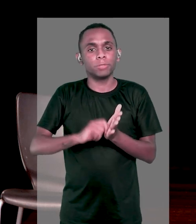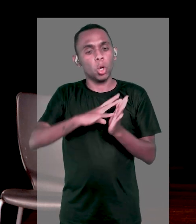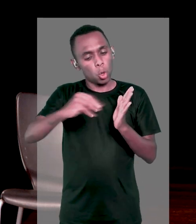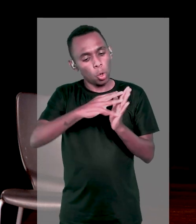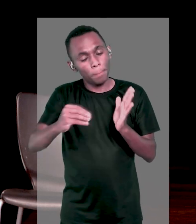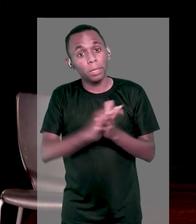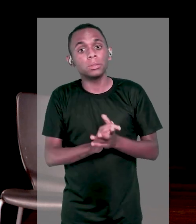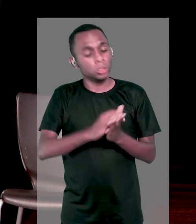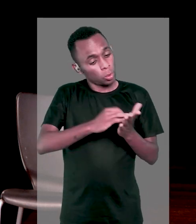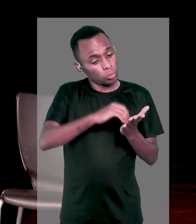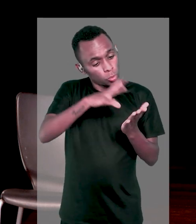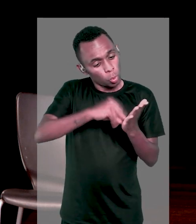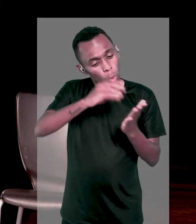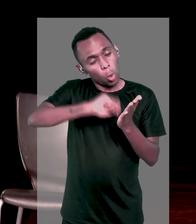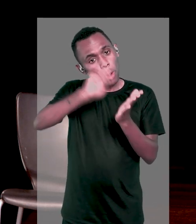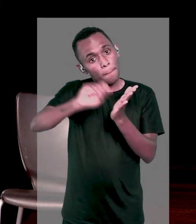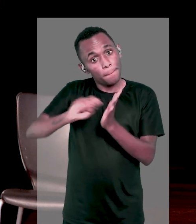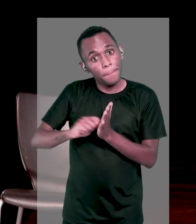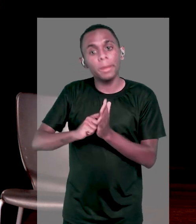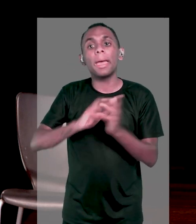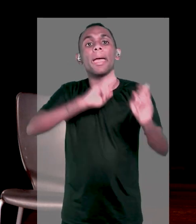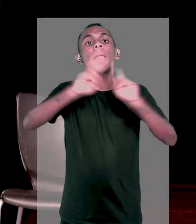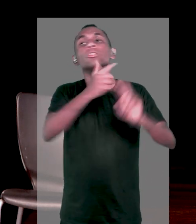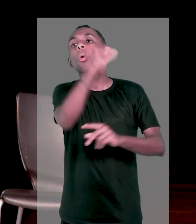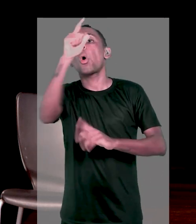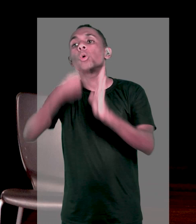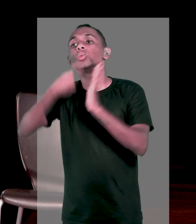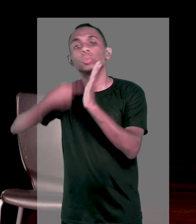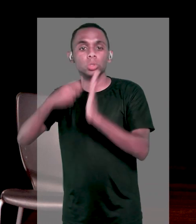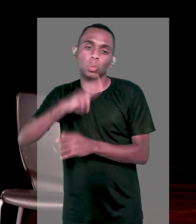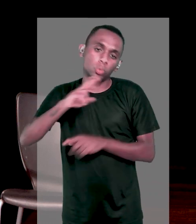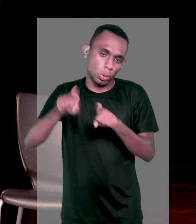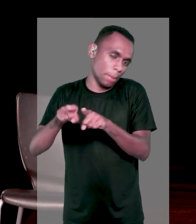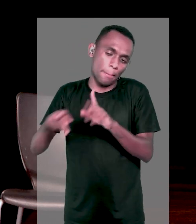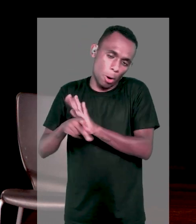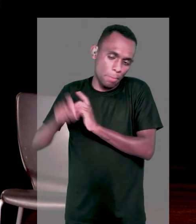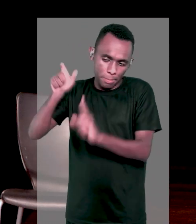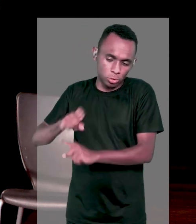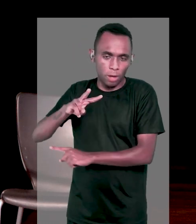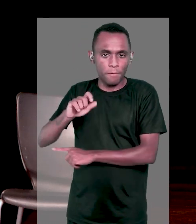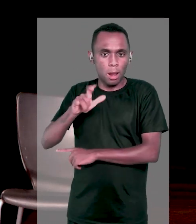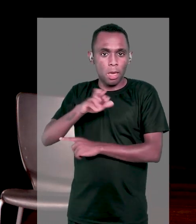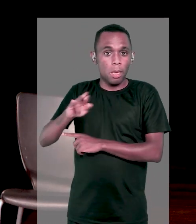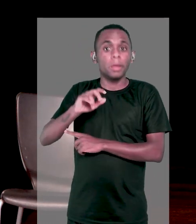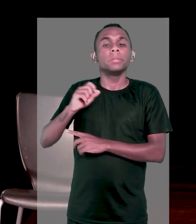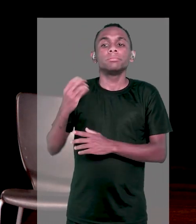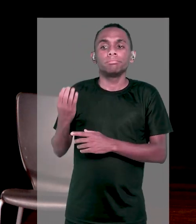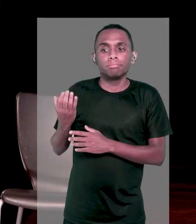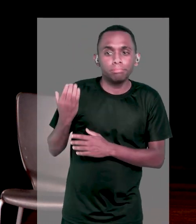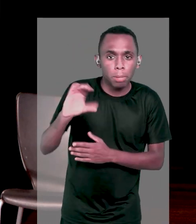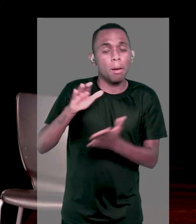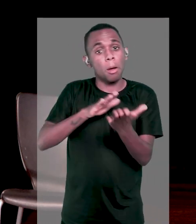Galimar achando que os cursos eram muito preciosos mandou um estenógrafo ou uma estenógrafa anotar as